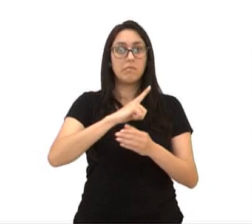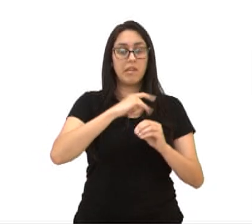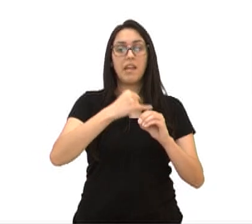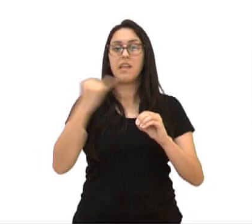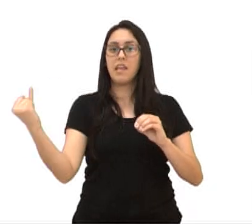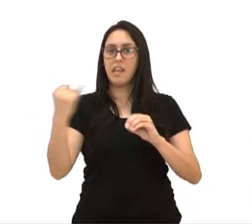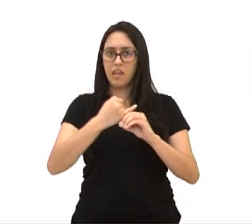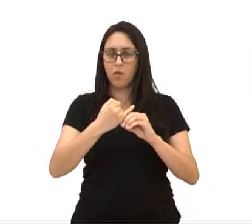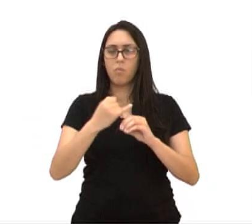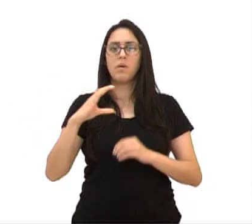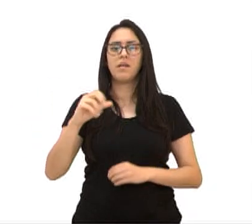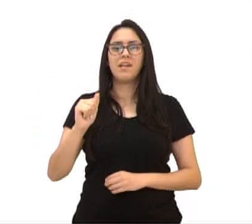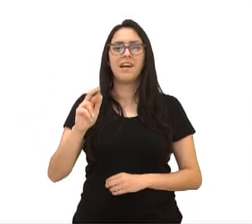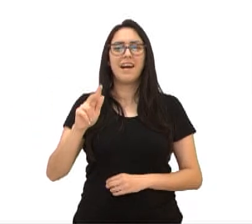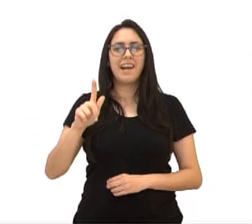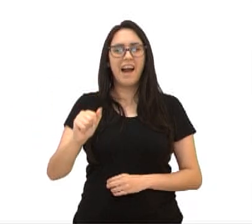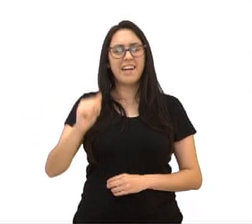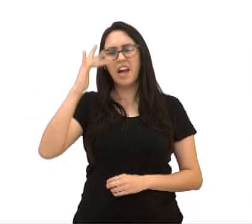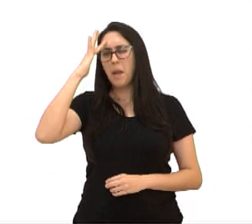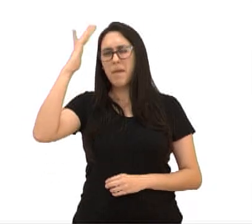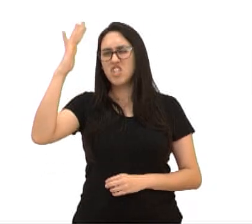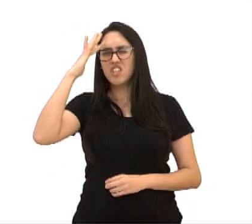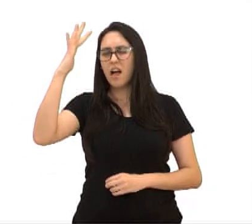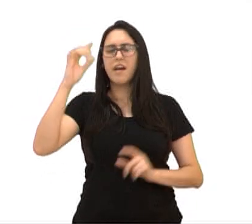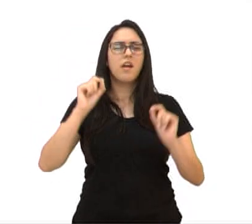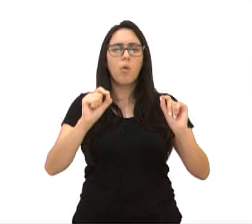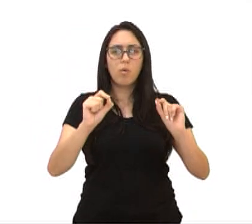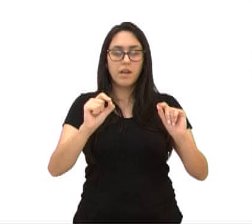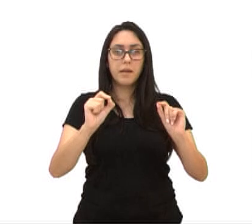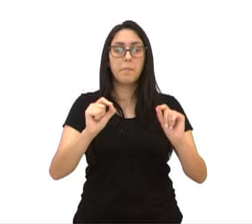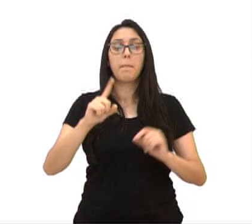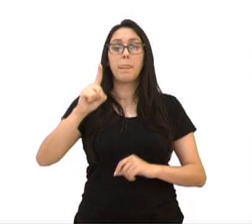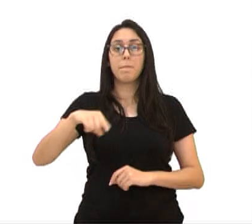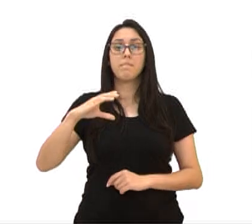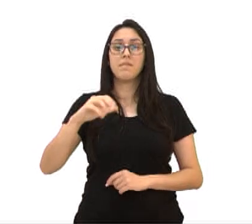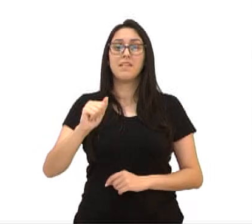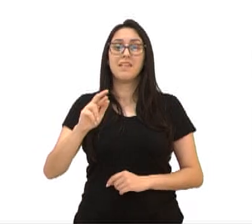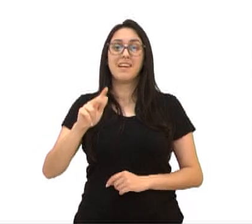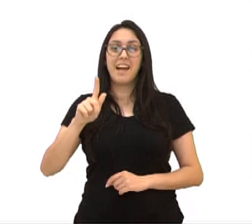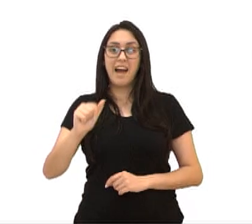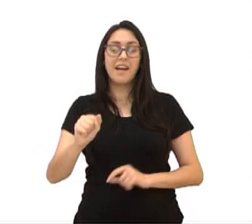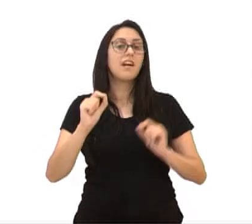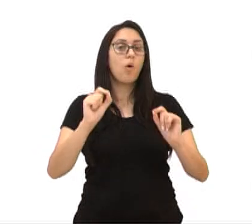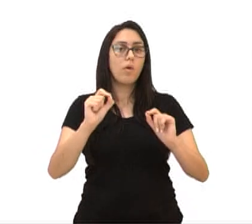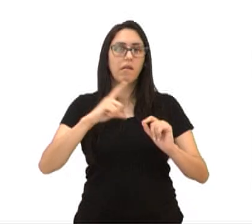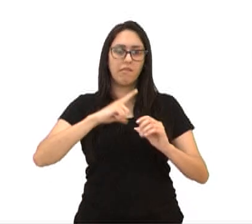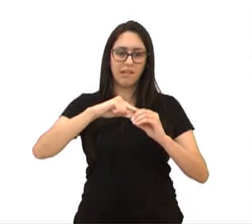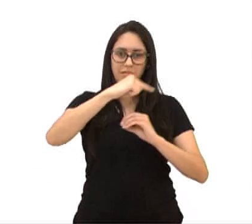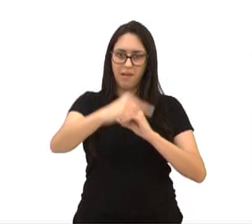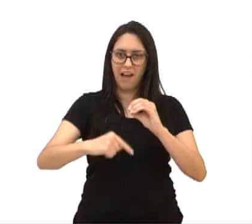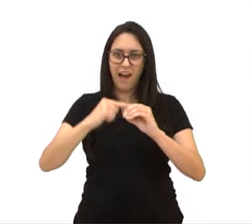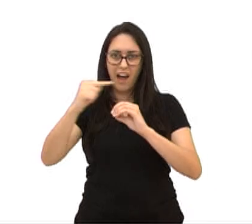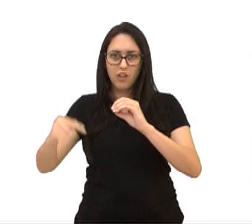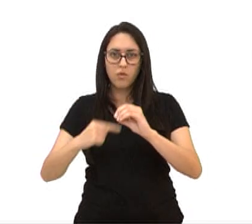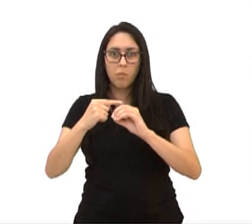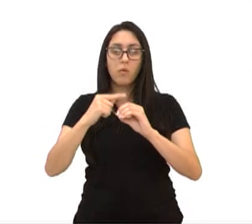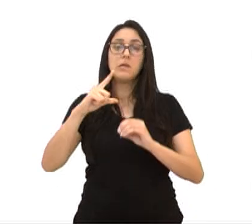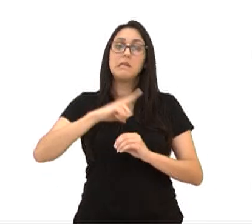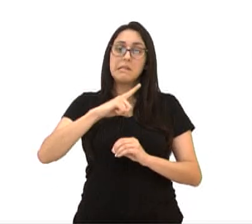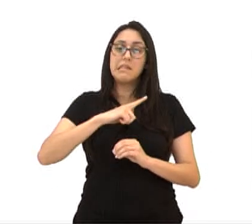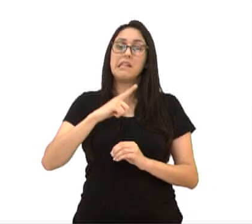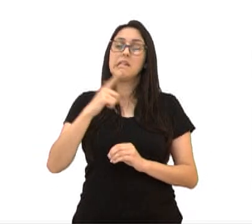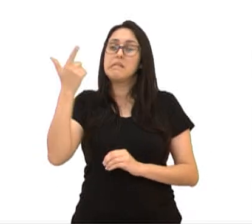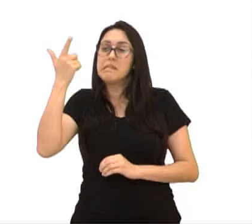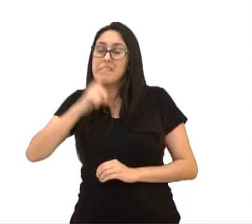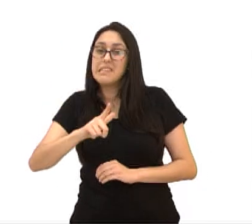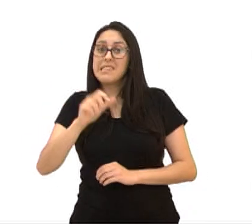carga imaginária, no caso, Rafaela, é a carga que, teoricamente, o átomo iria adquirir caso a